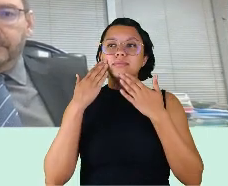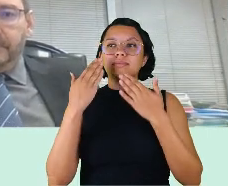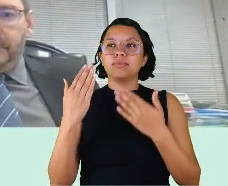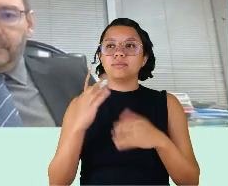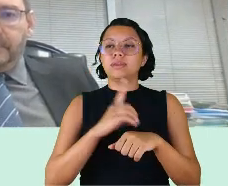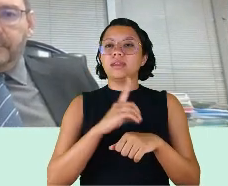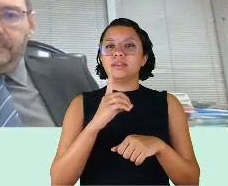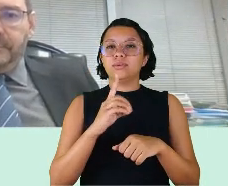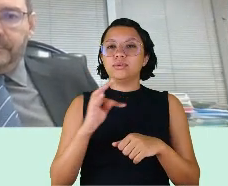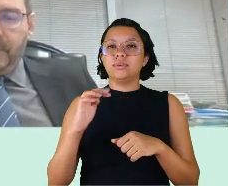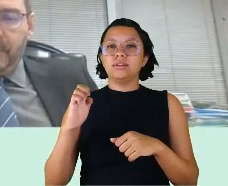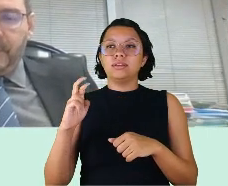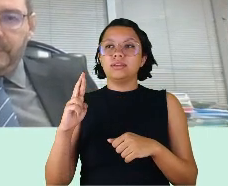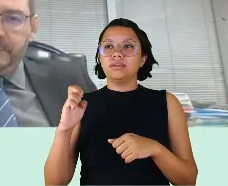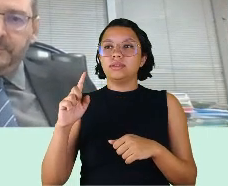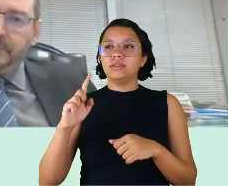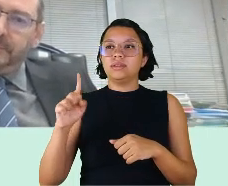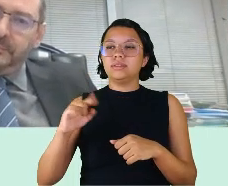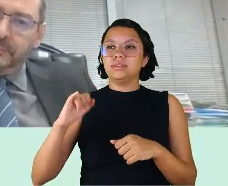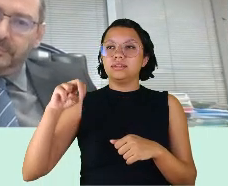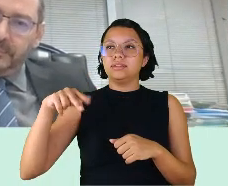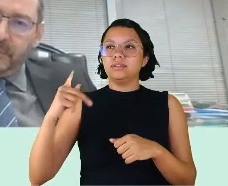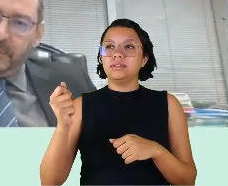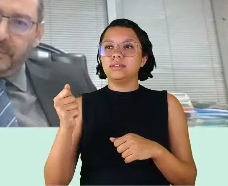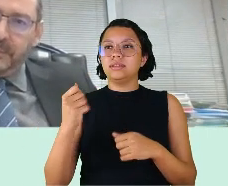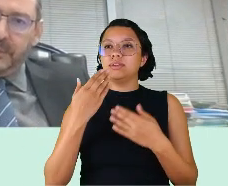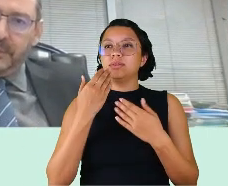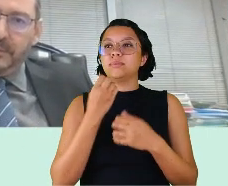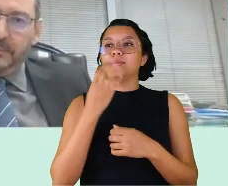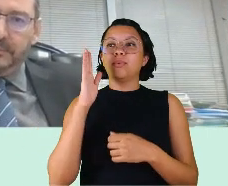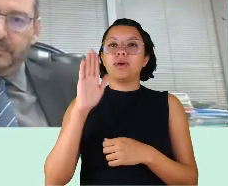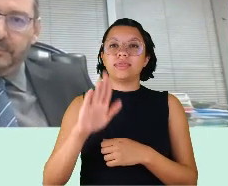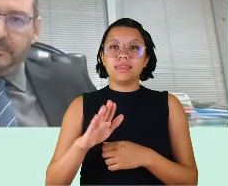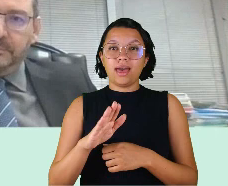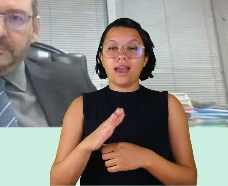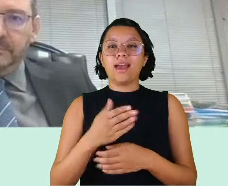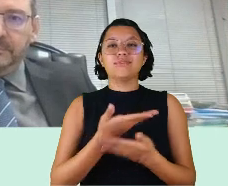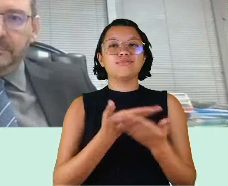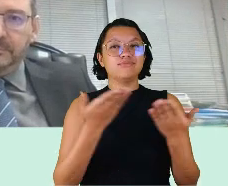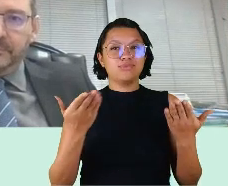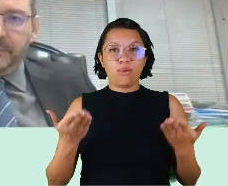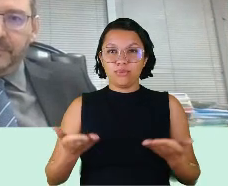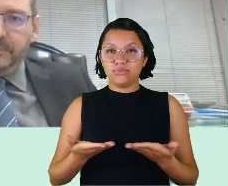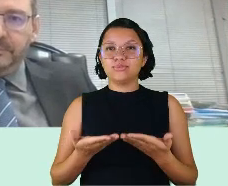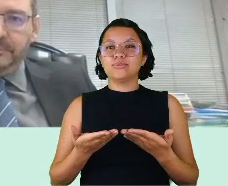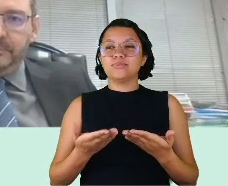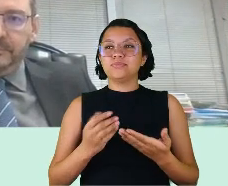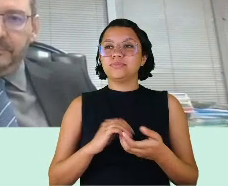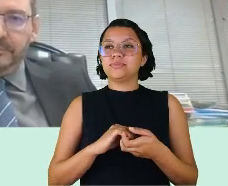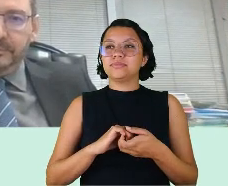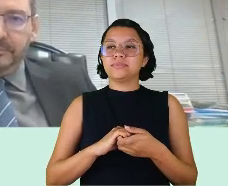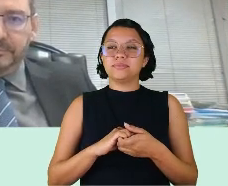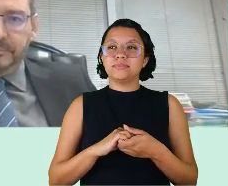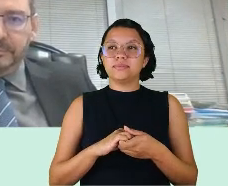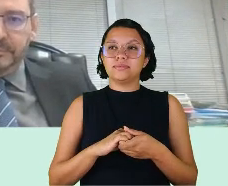Obrigado, doutora Terezinha. Boa tarde, Nardelli, doutora Renata, doutora Marisa.